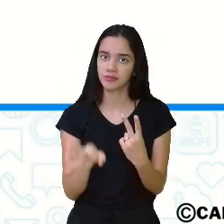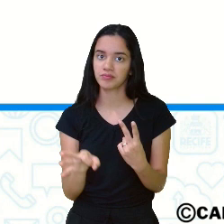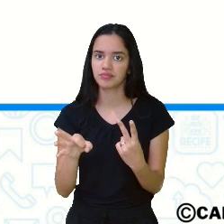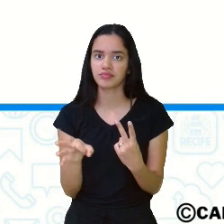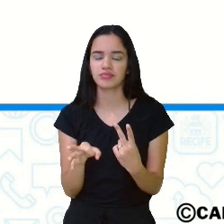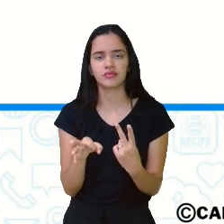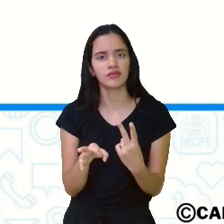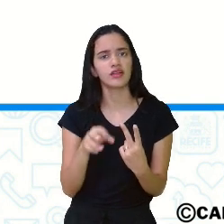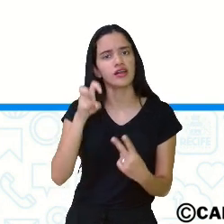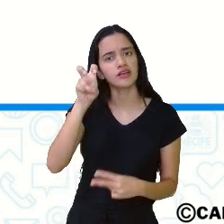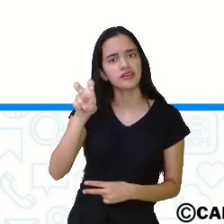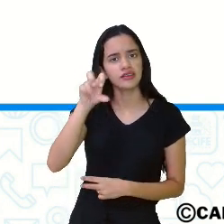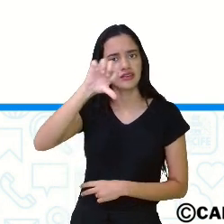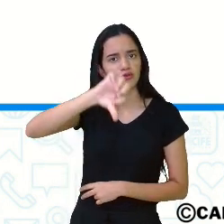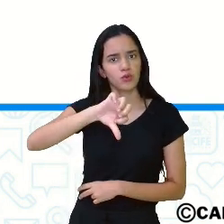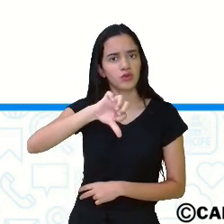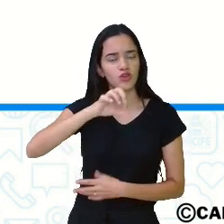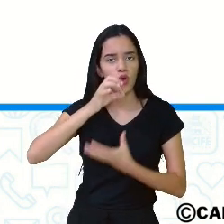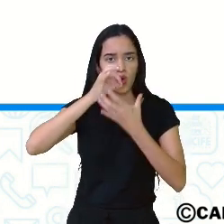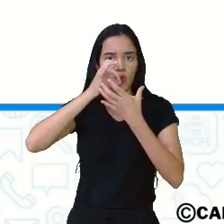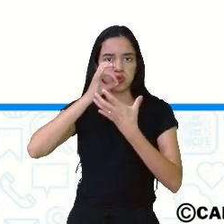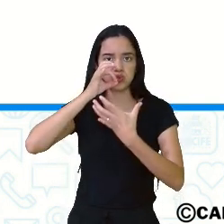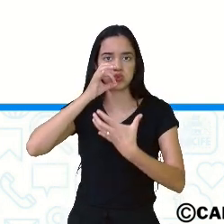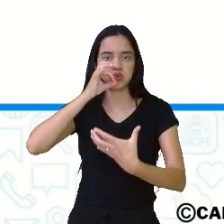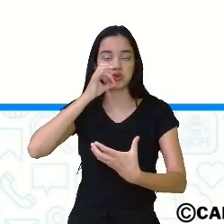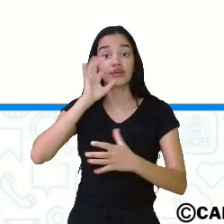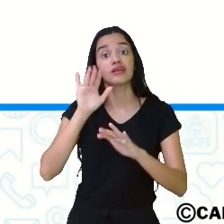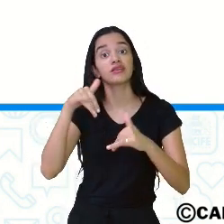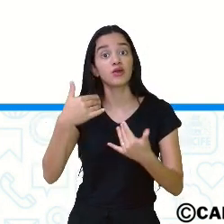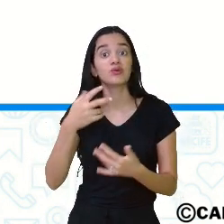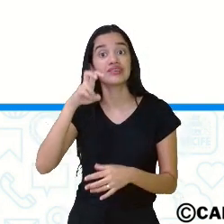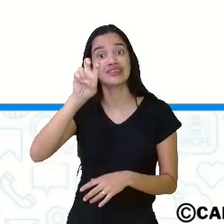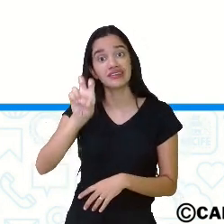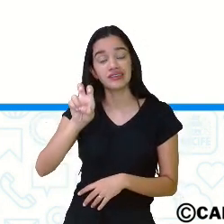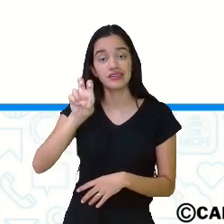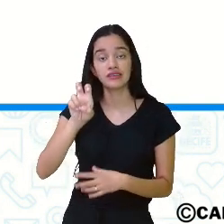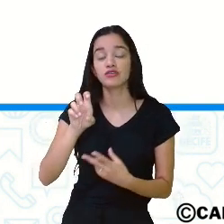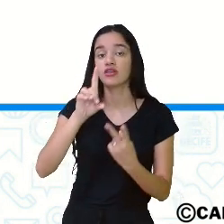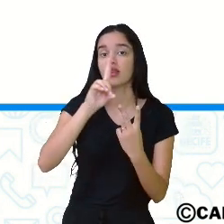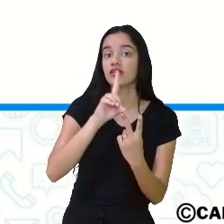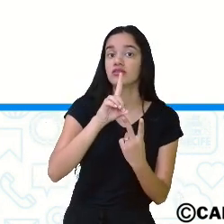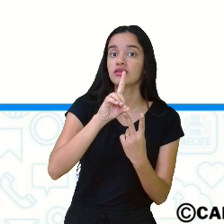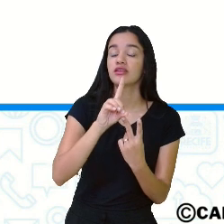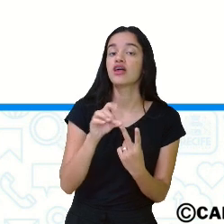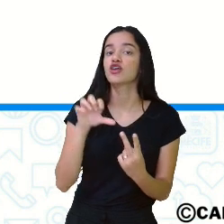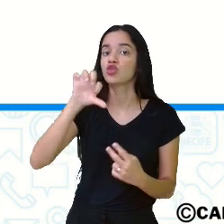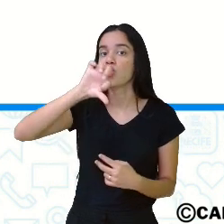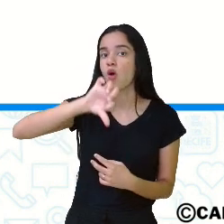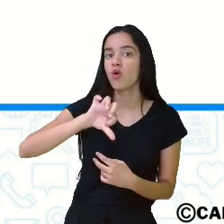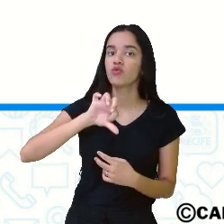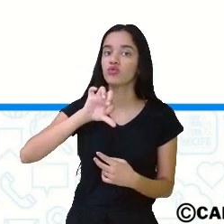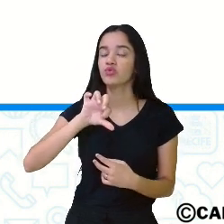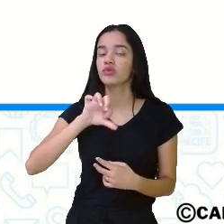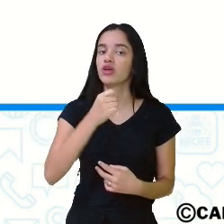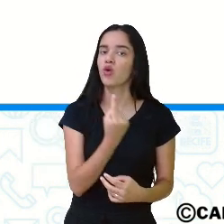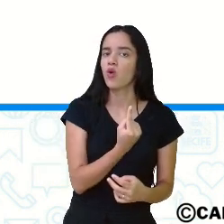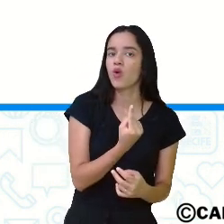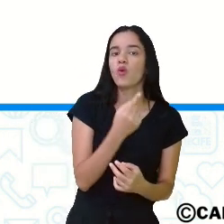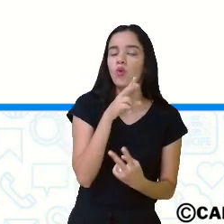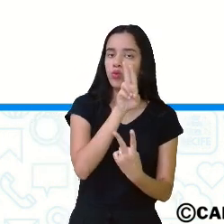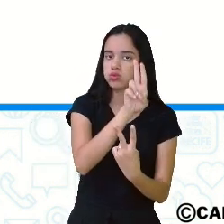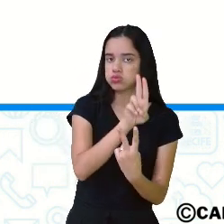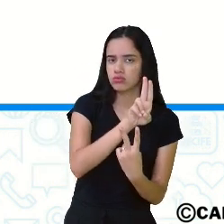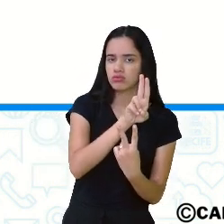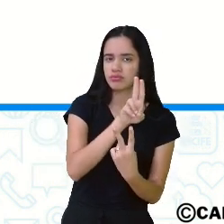Não eram 59 bolinhas, então 5 dezenas, 9 unidades. Lembram das dezenas que eu coloquei